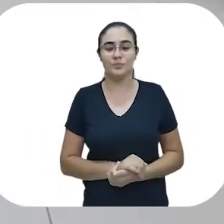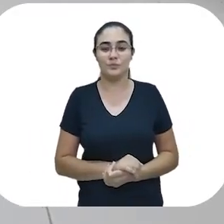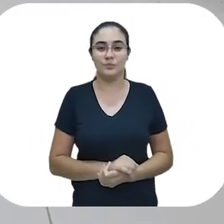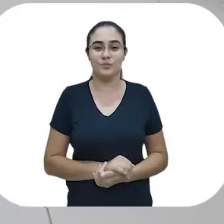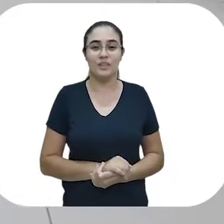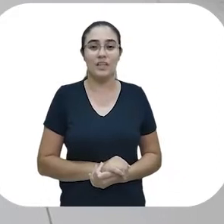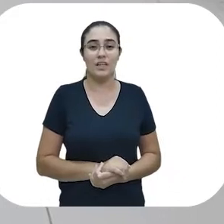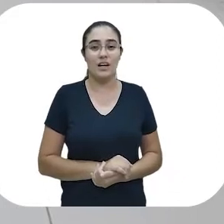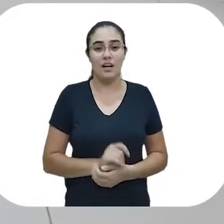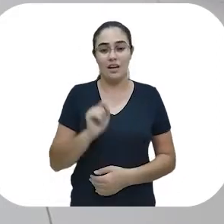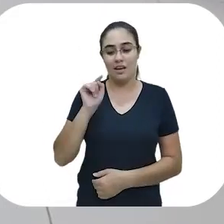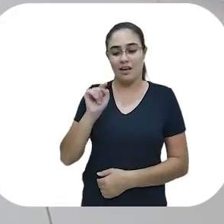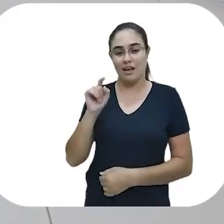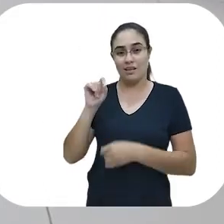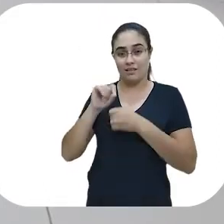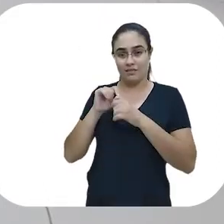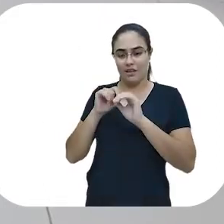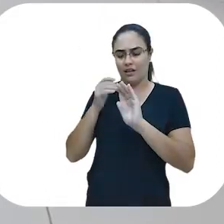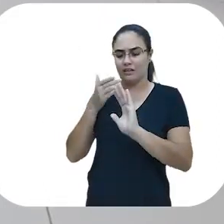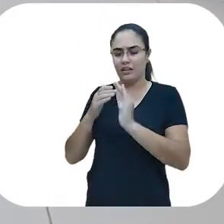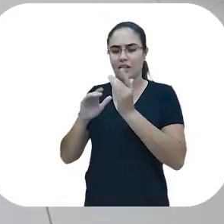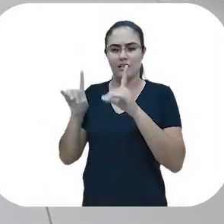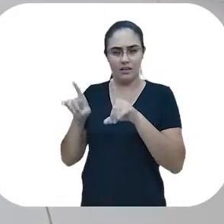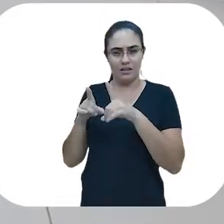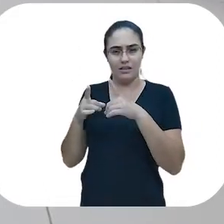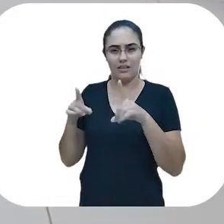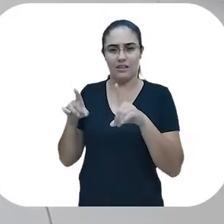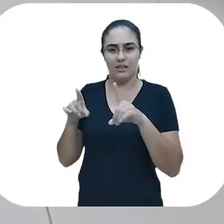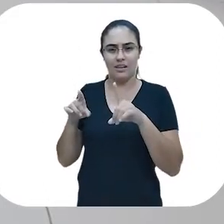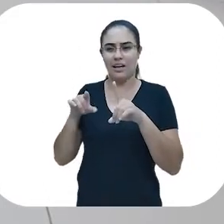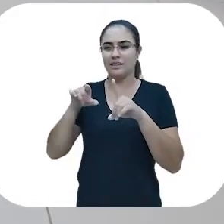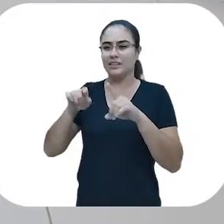Yeah. Ela fez uma canção que não cabe no mundo,